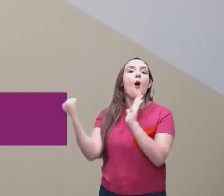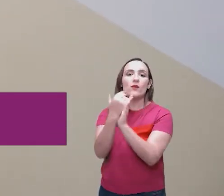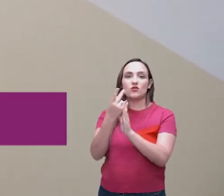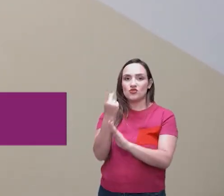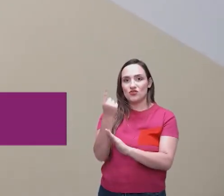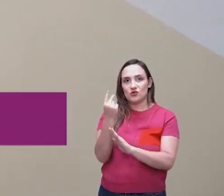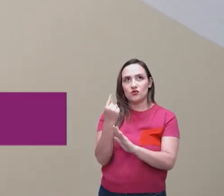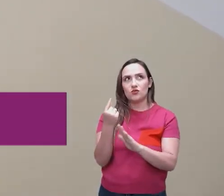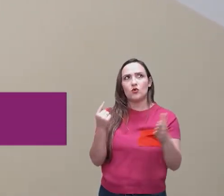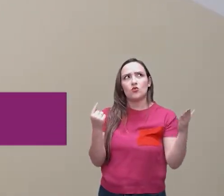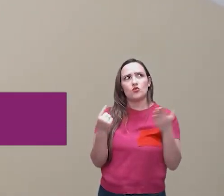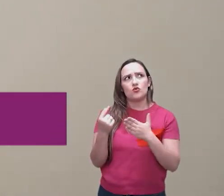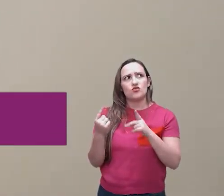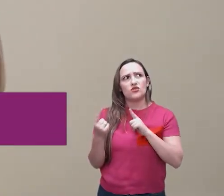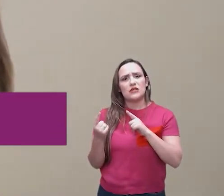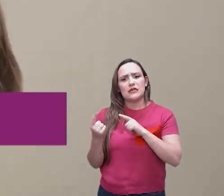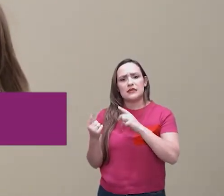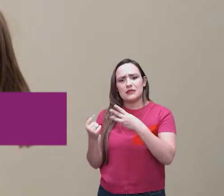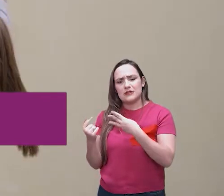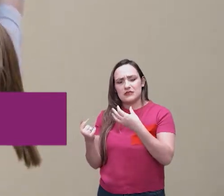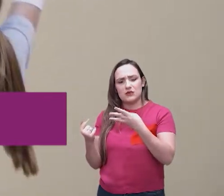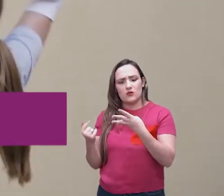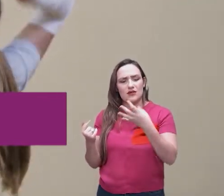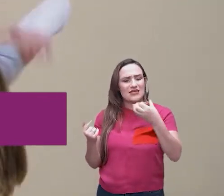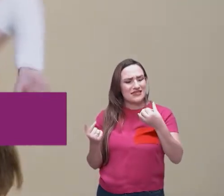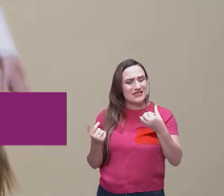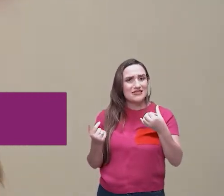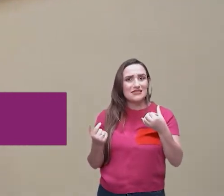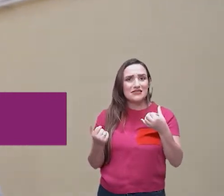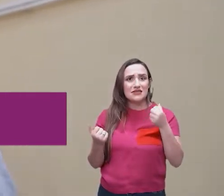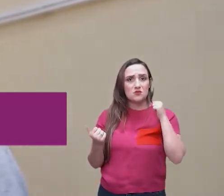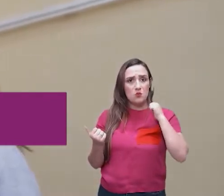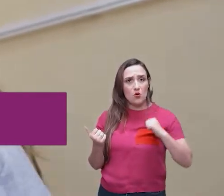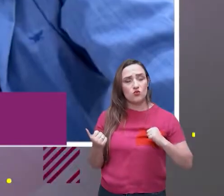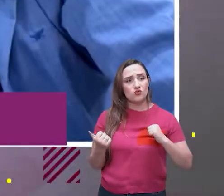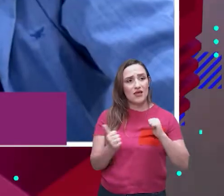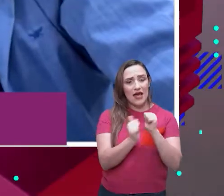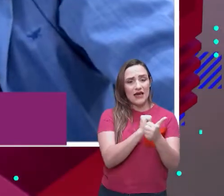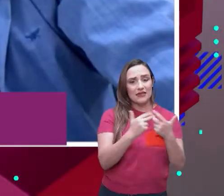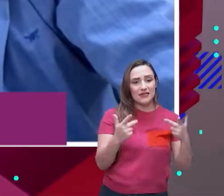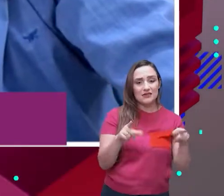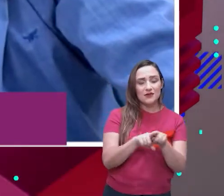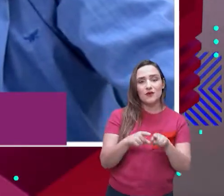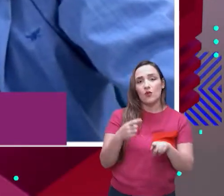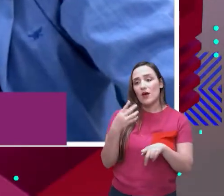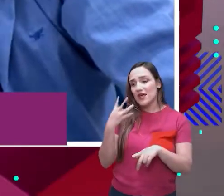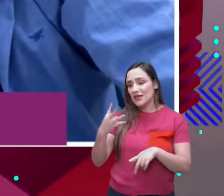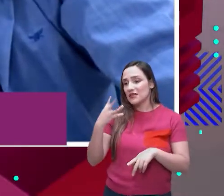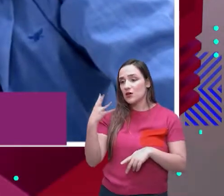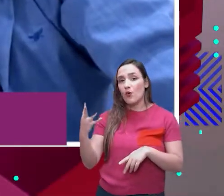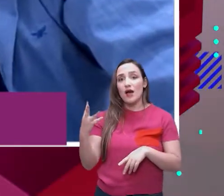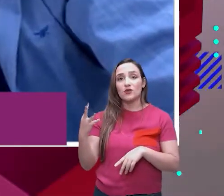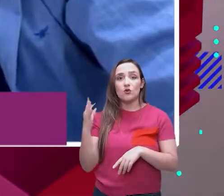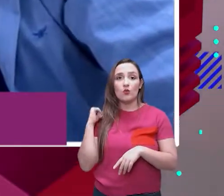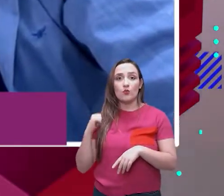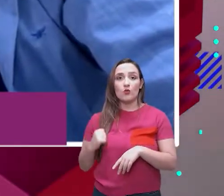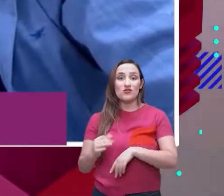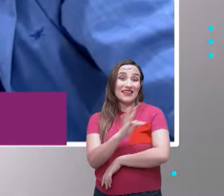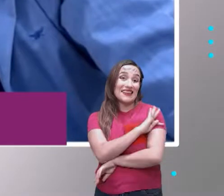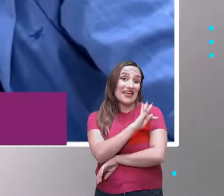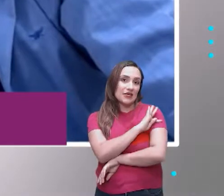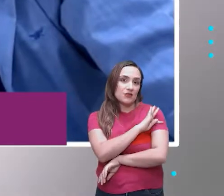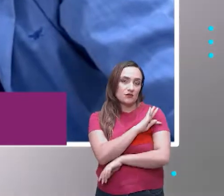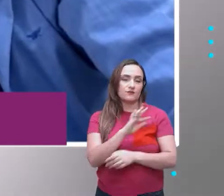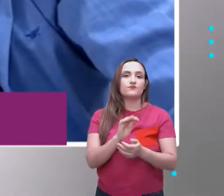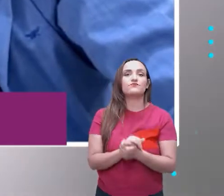para... Hoje, nós estamos com 346 bolsas atleta e 34 bolsa técnico. Dessas bolsas, nós temos a